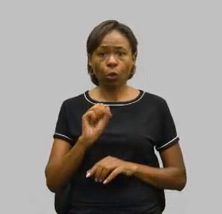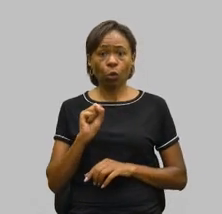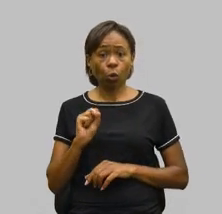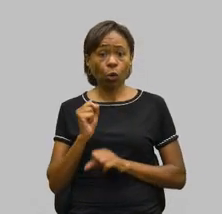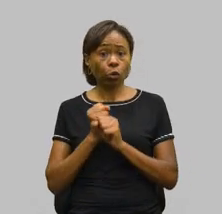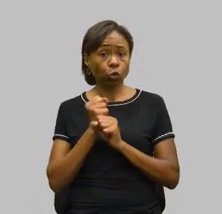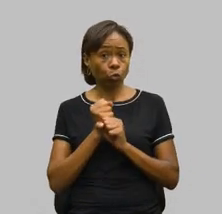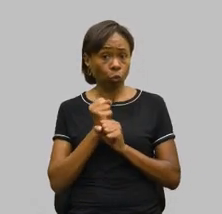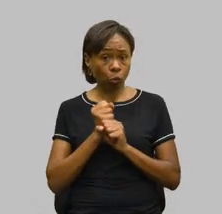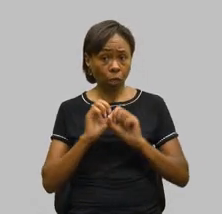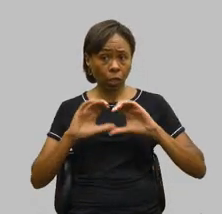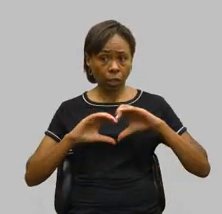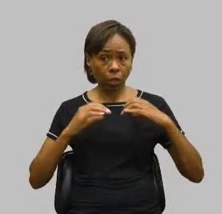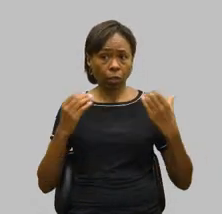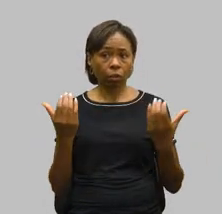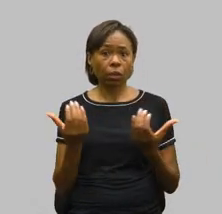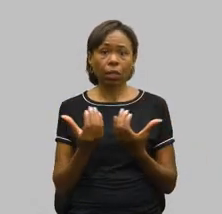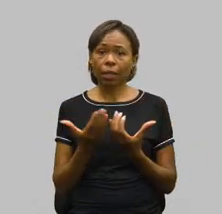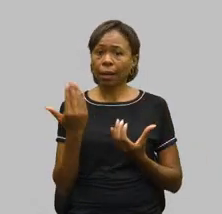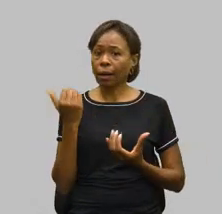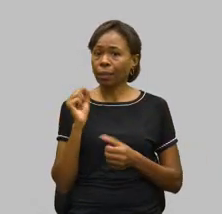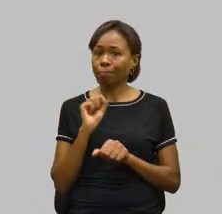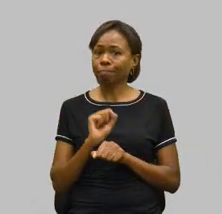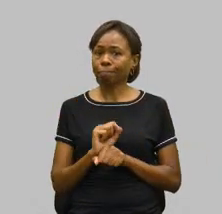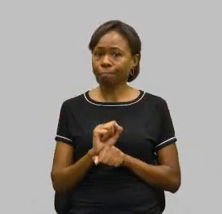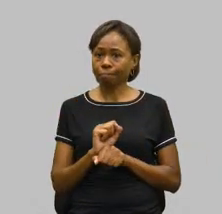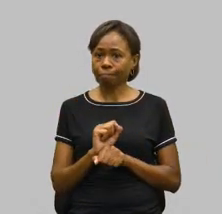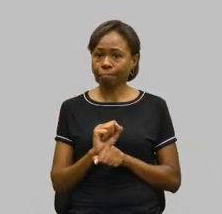conferência não estava sendo feita